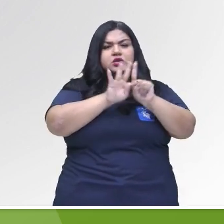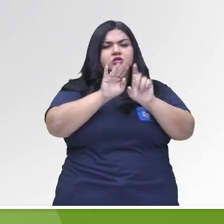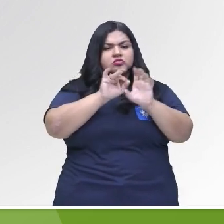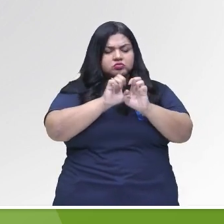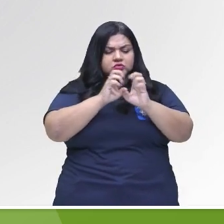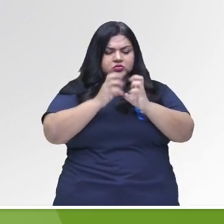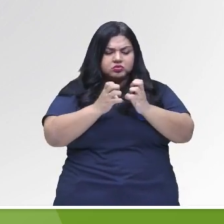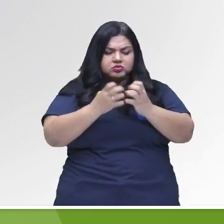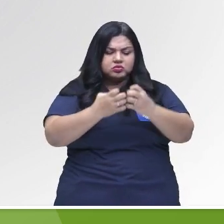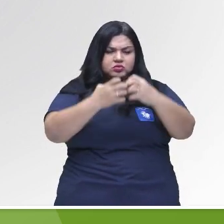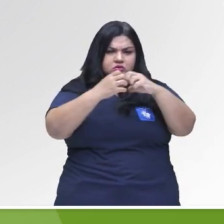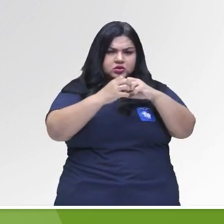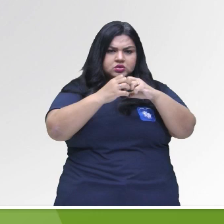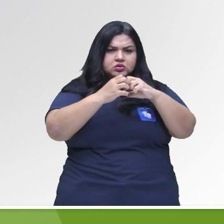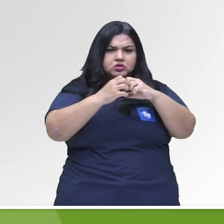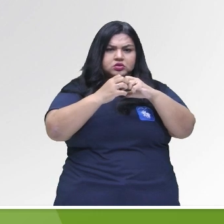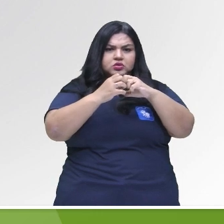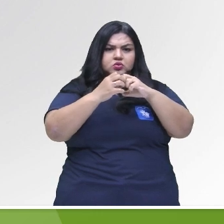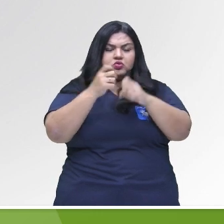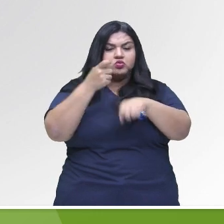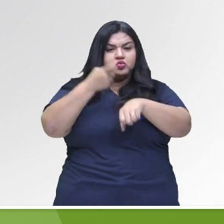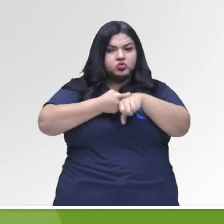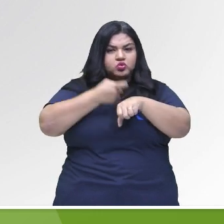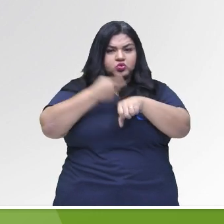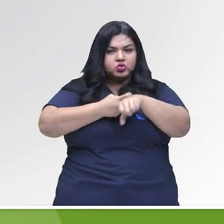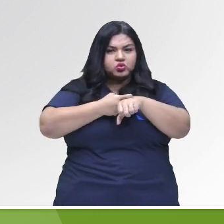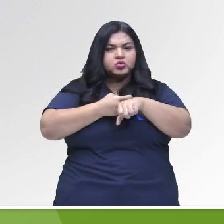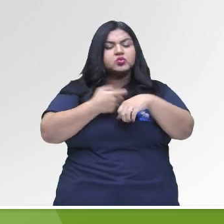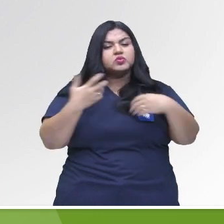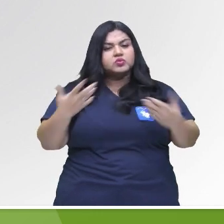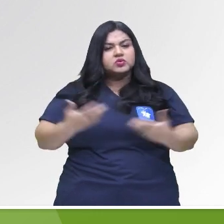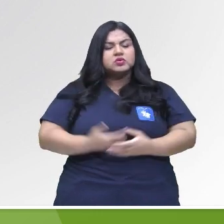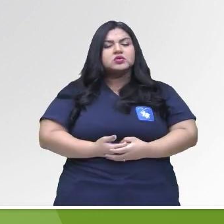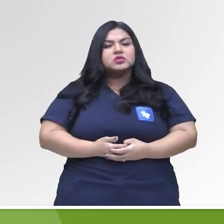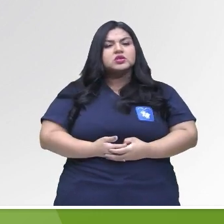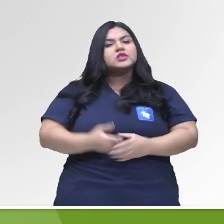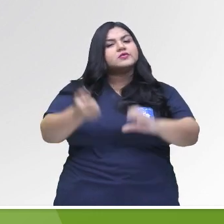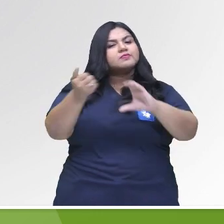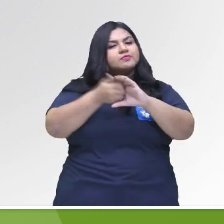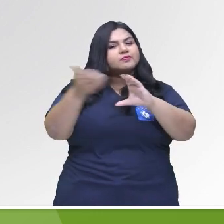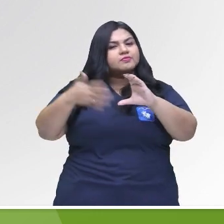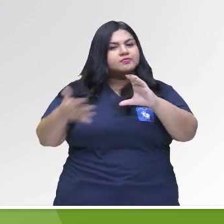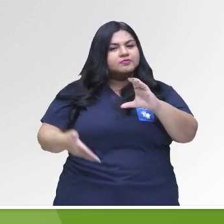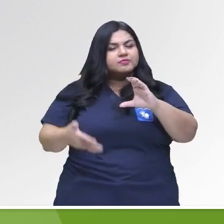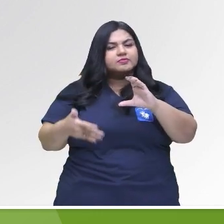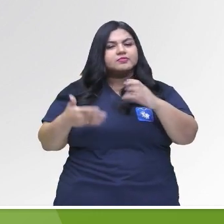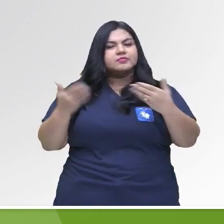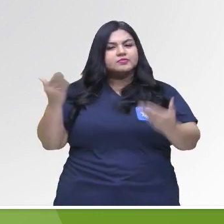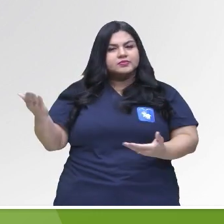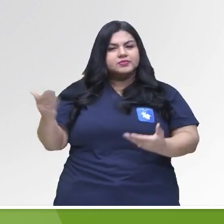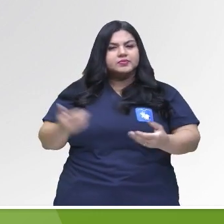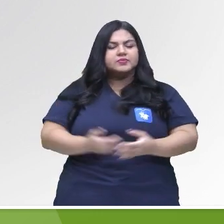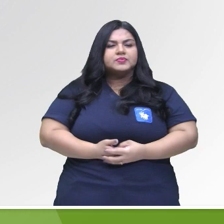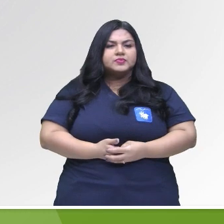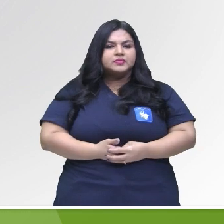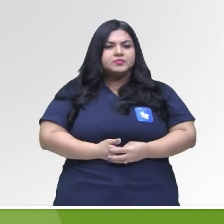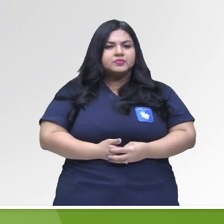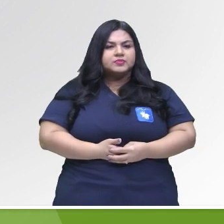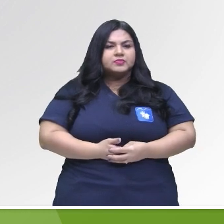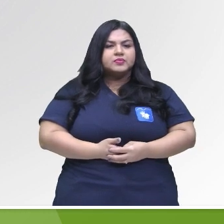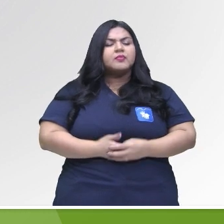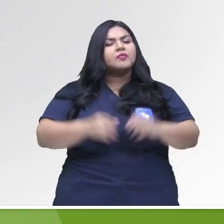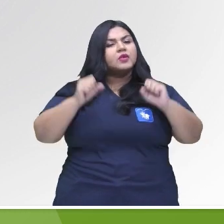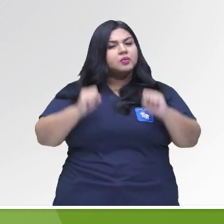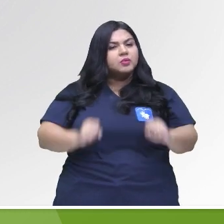resfriam, endurecem, tá? Então, aí, características do termofixo não